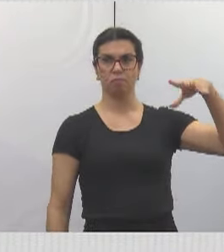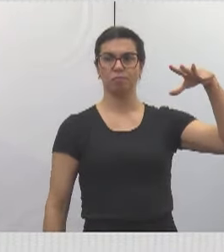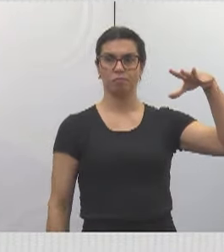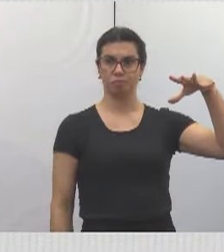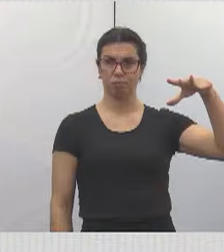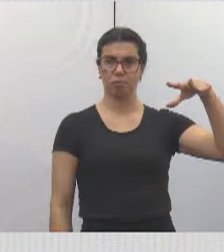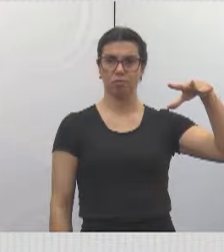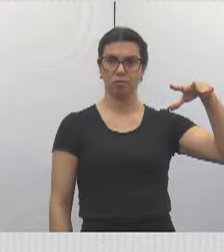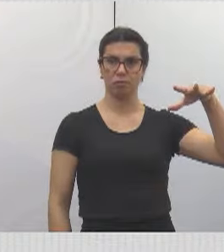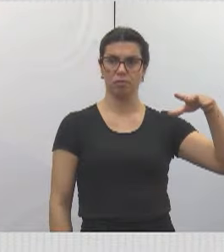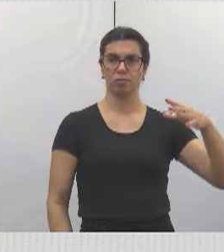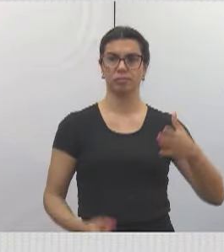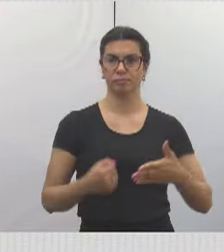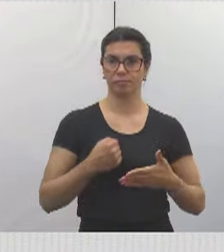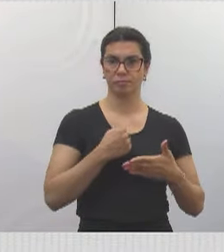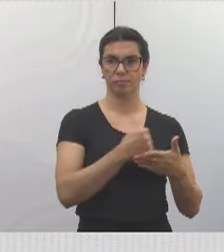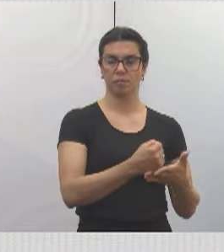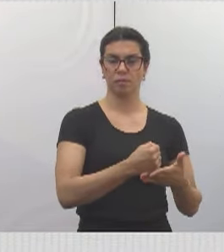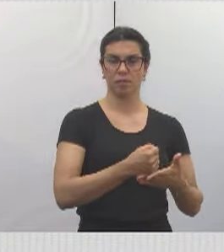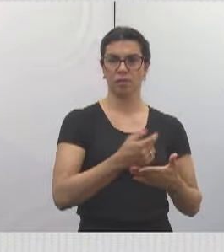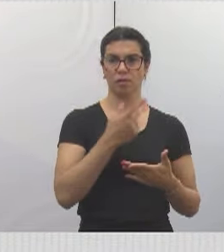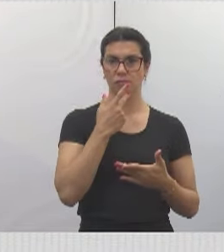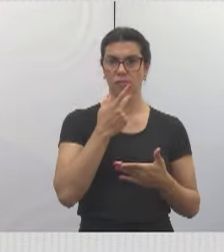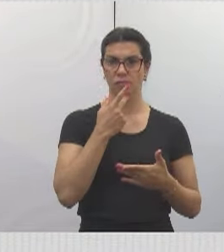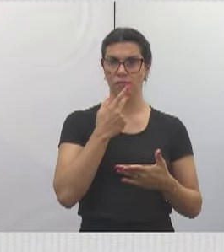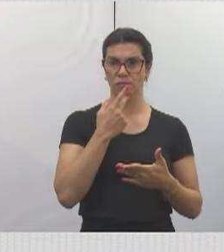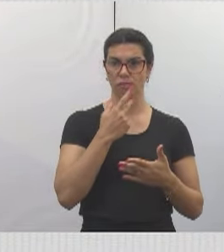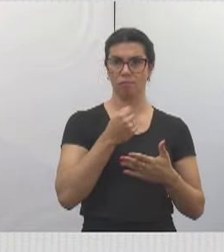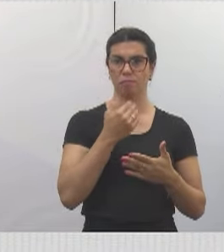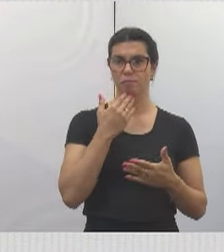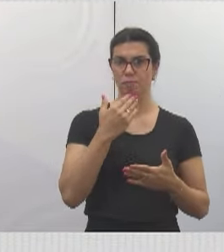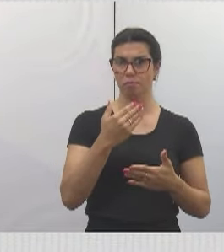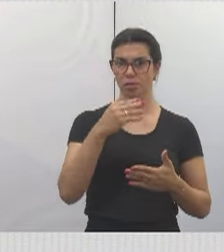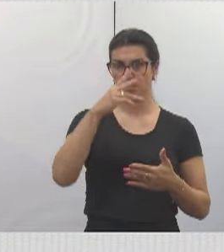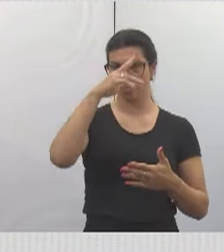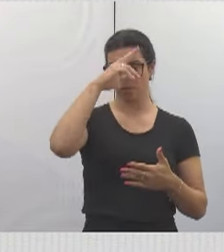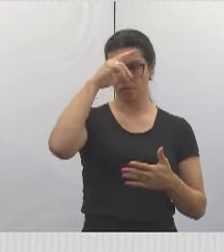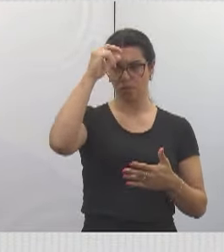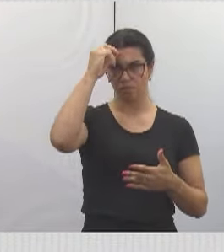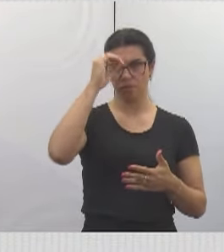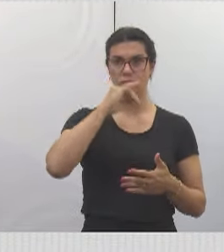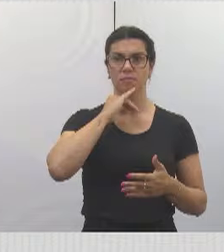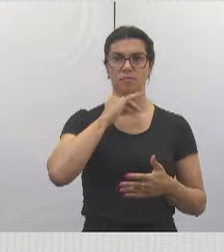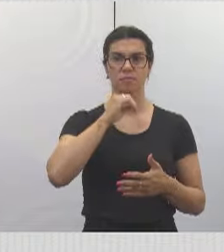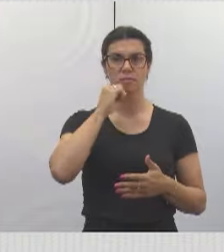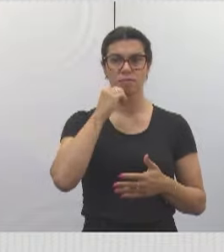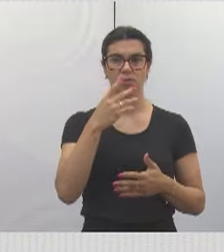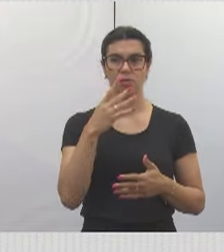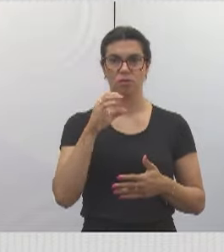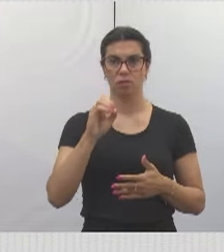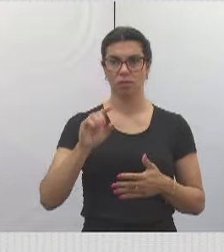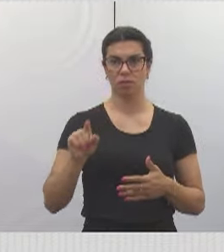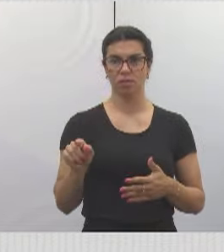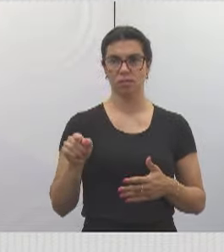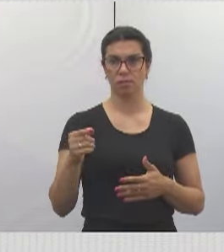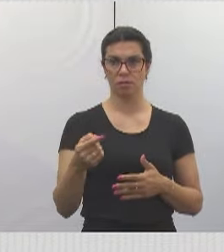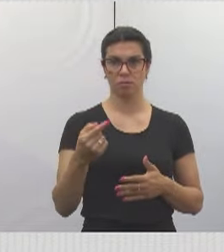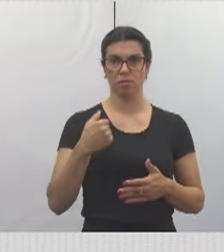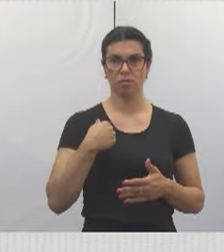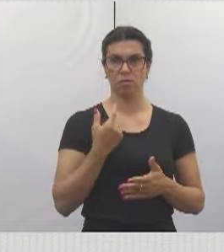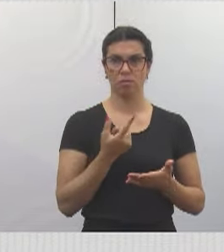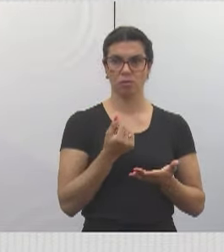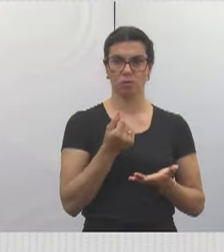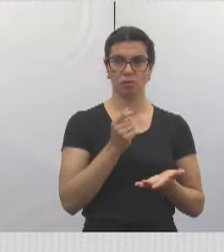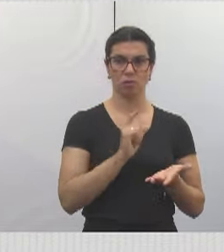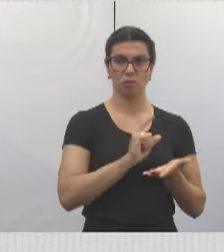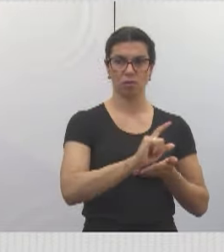essa iluminação. Falei com o Isaías Santana, foi liberada a verba impositiva, 40 mil minha, que